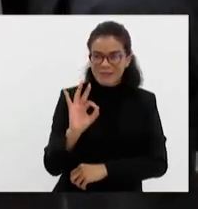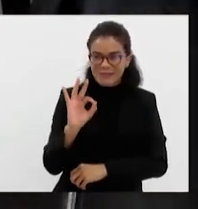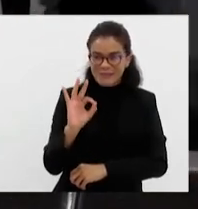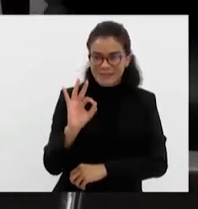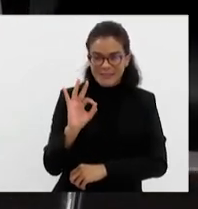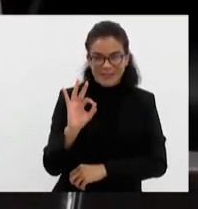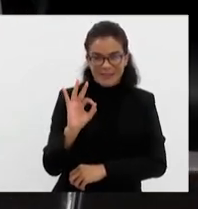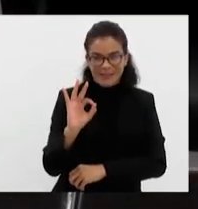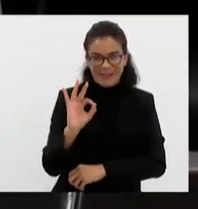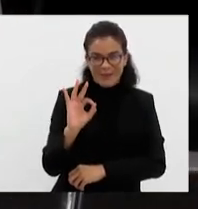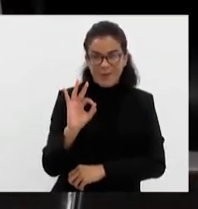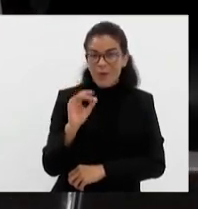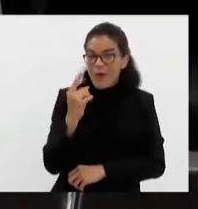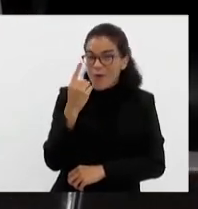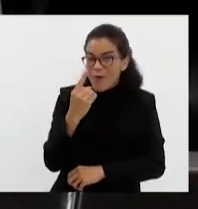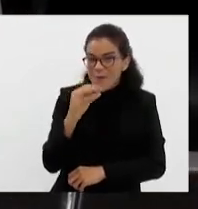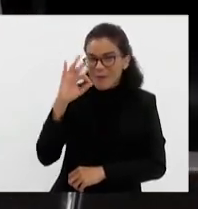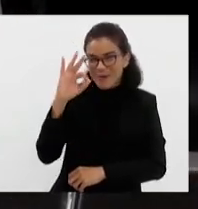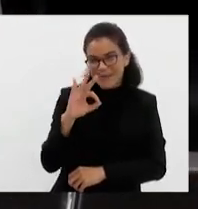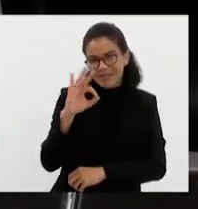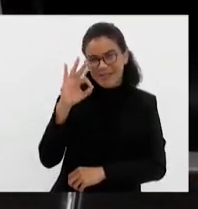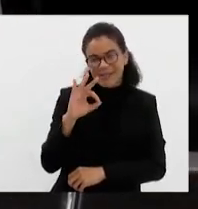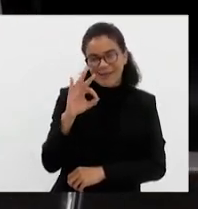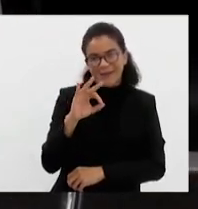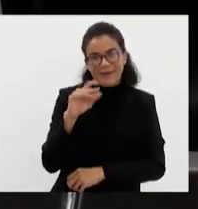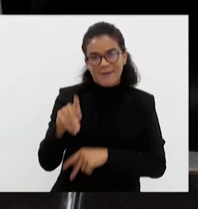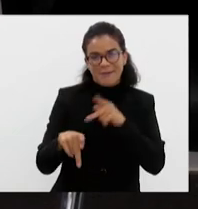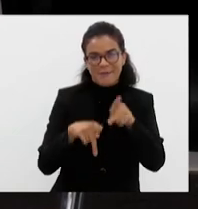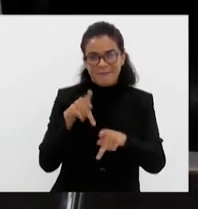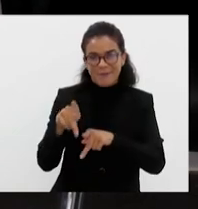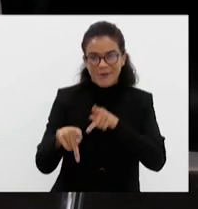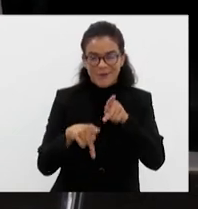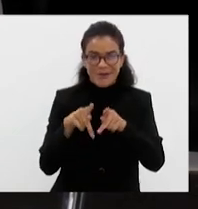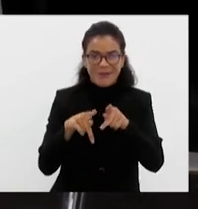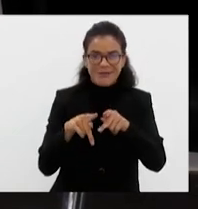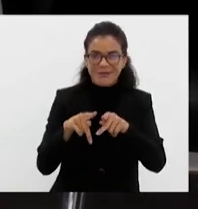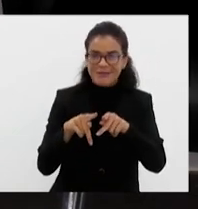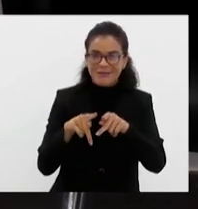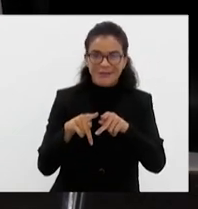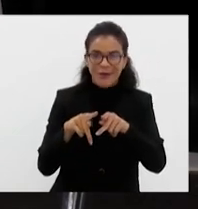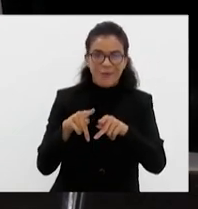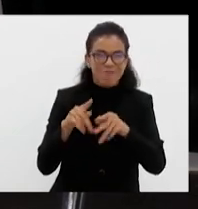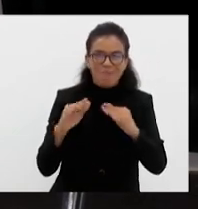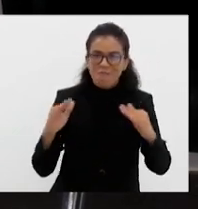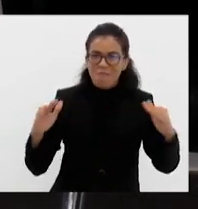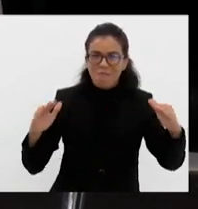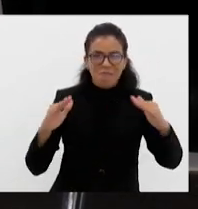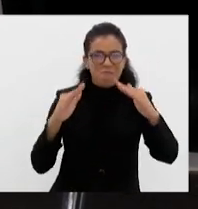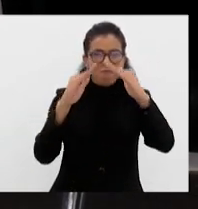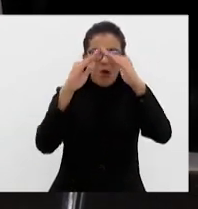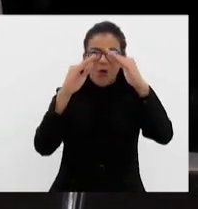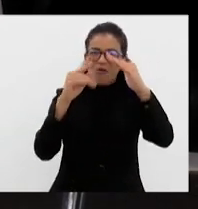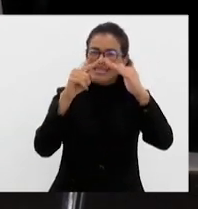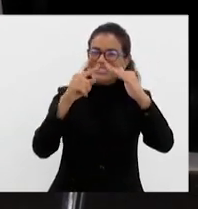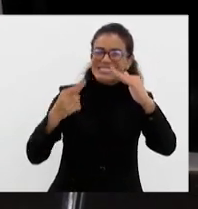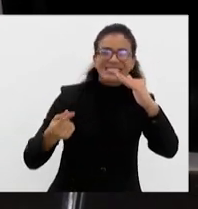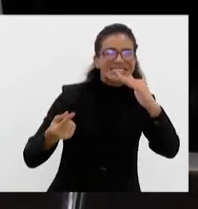da população, 1% da população, dos mais ricos dos mais ricos.